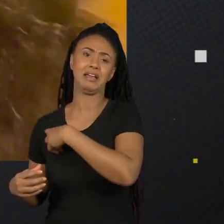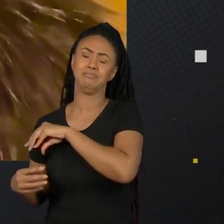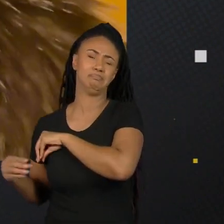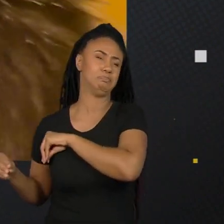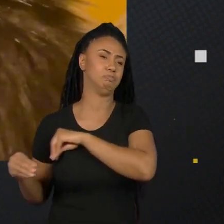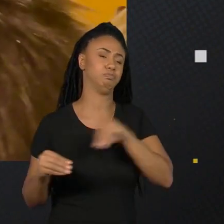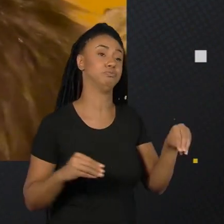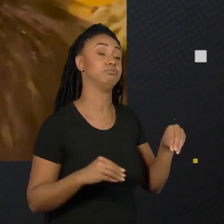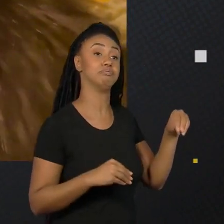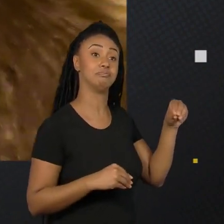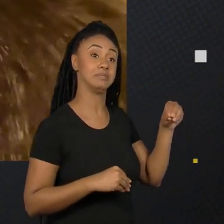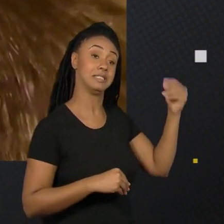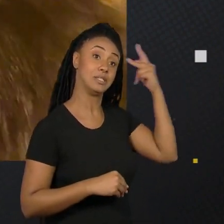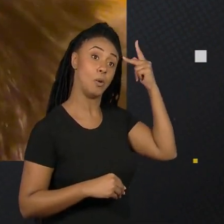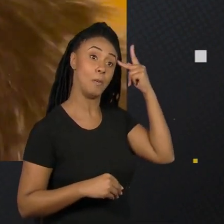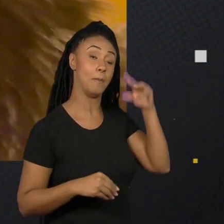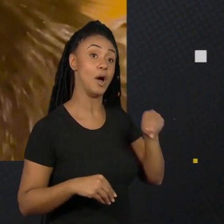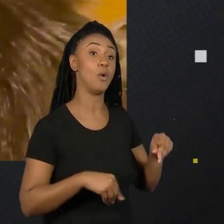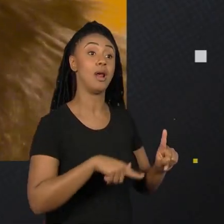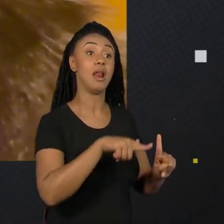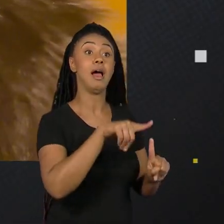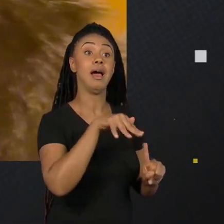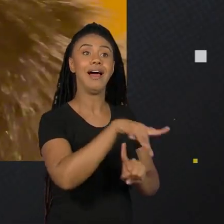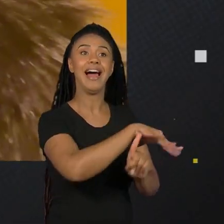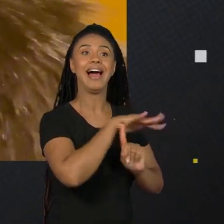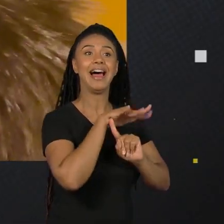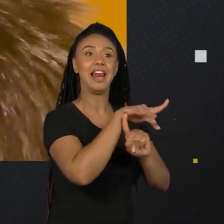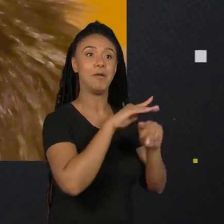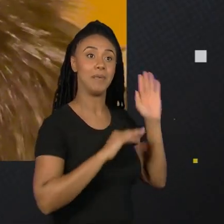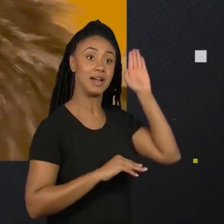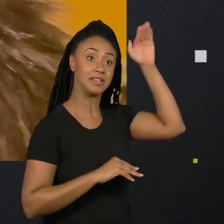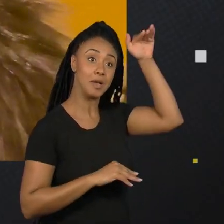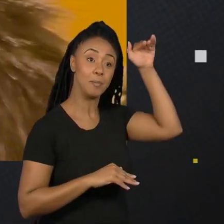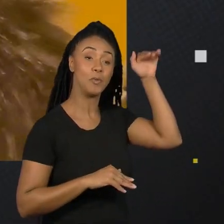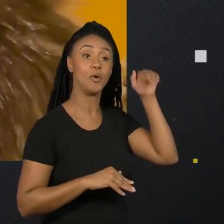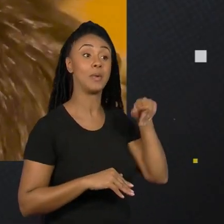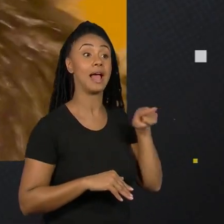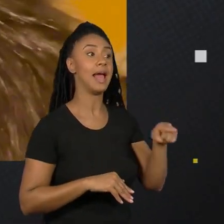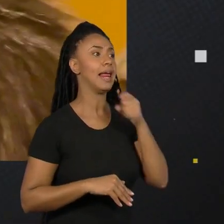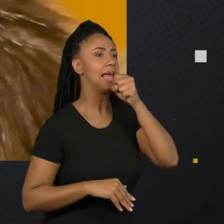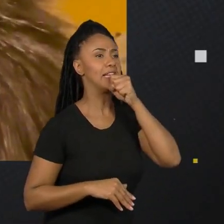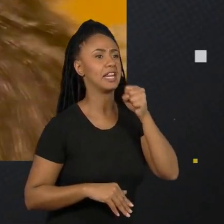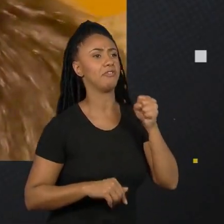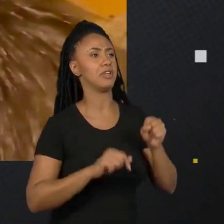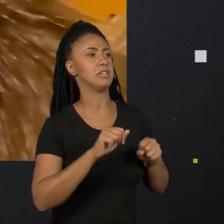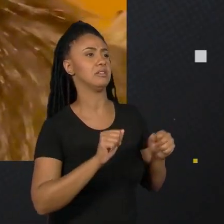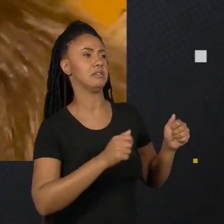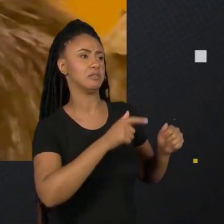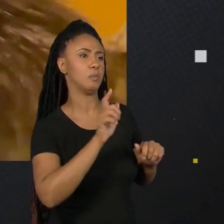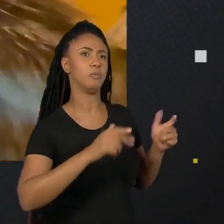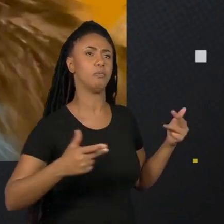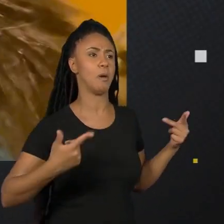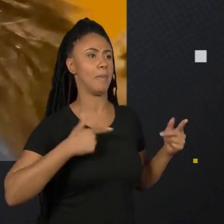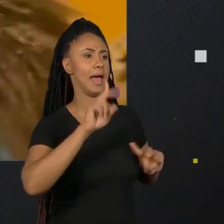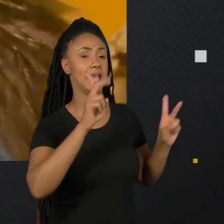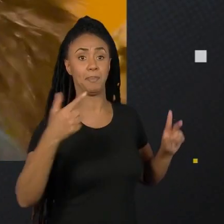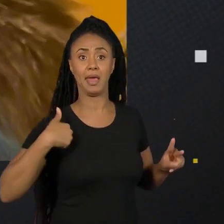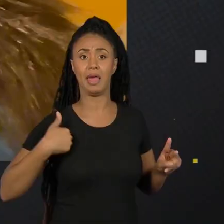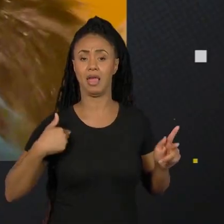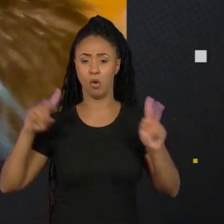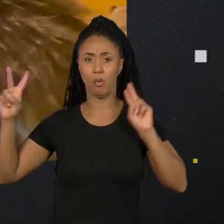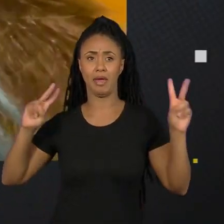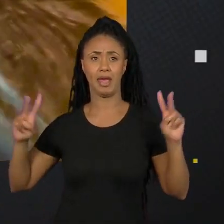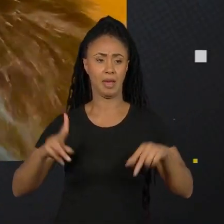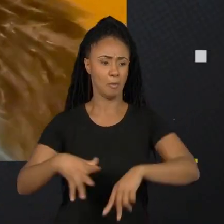Paulo e naquela Praça da República ele estava fazendo uma entrevista com um monte de hippie, chego eu, aquela hippie com aquela